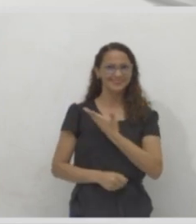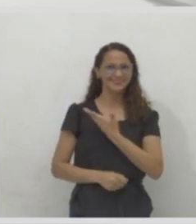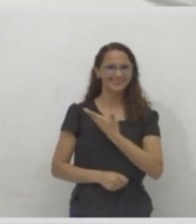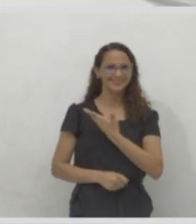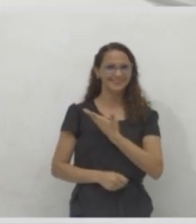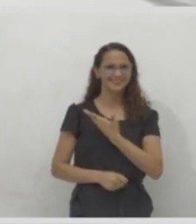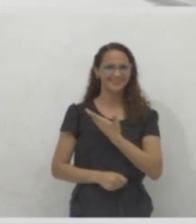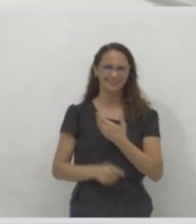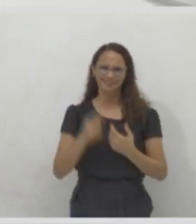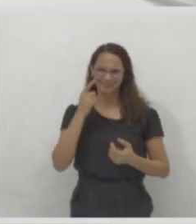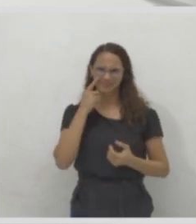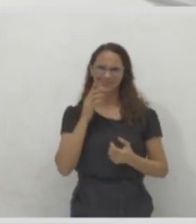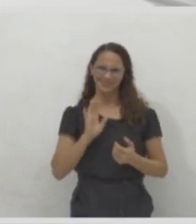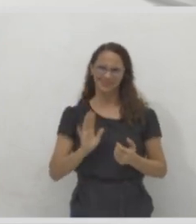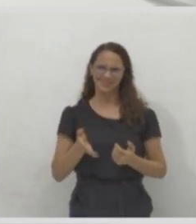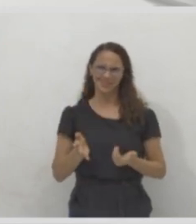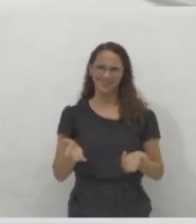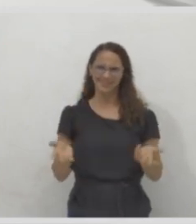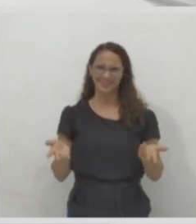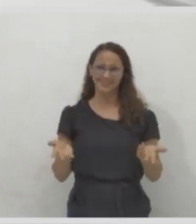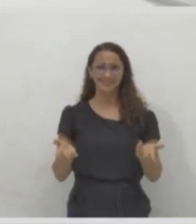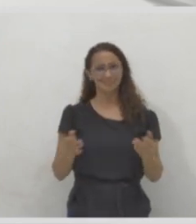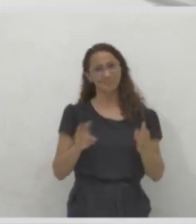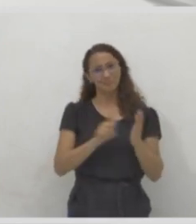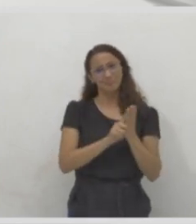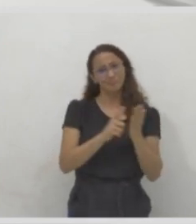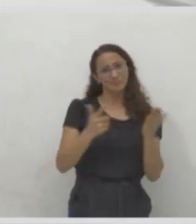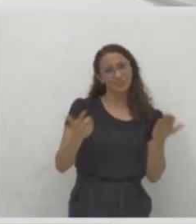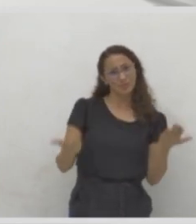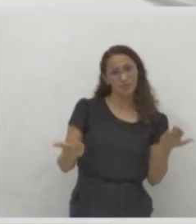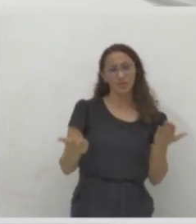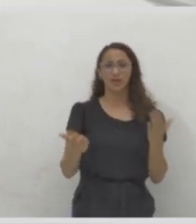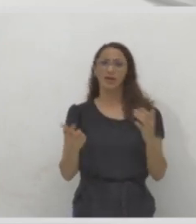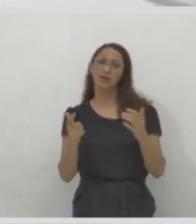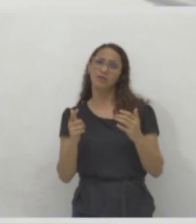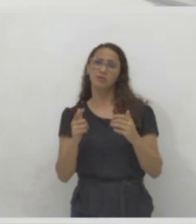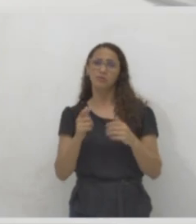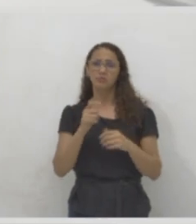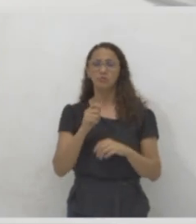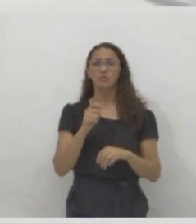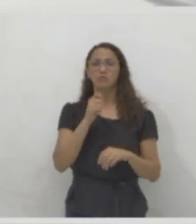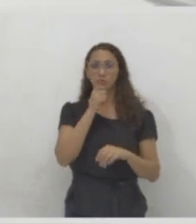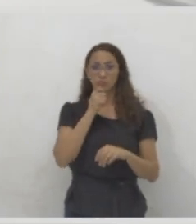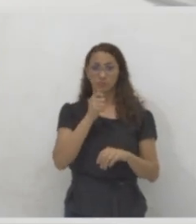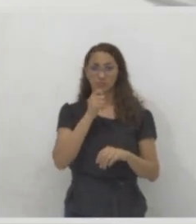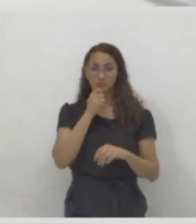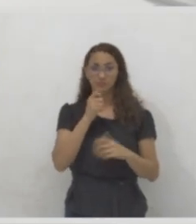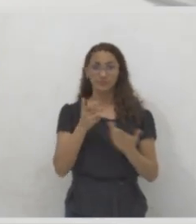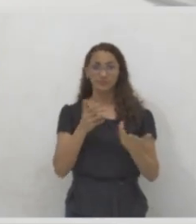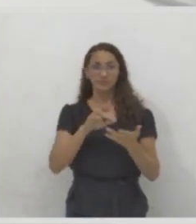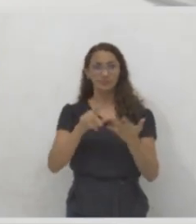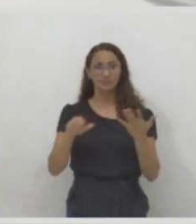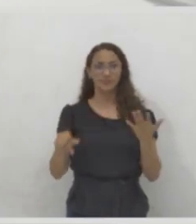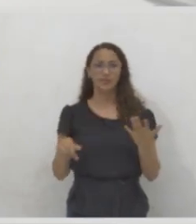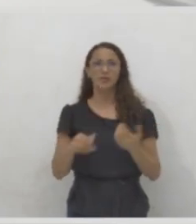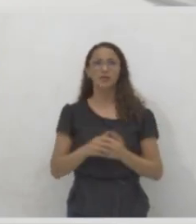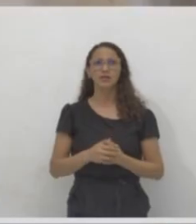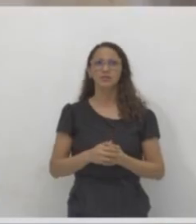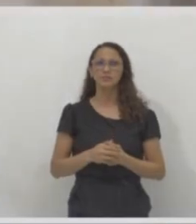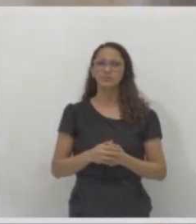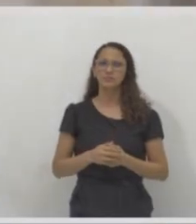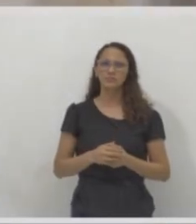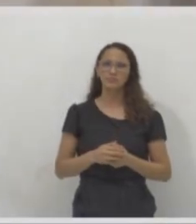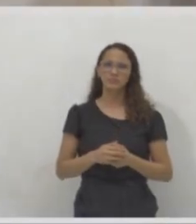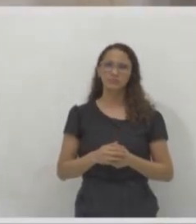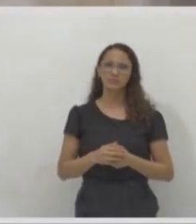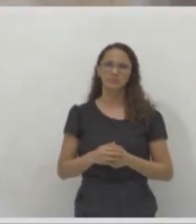Vocês já devem ter visto, né, por aí em jornal, em documentários ou em livros. Tá? O uso do látex,